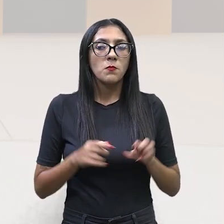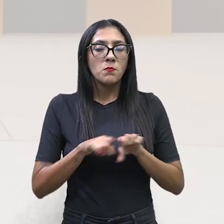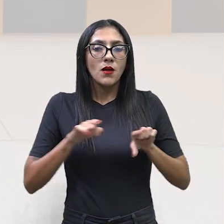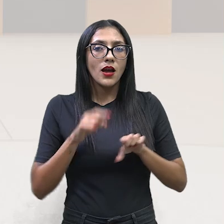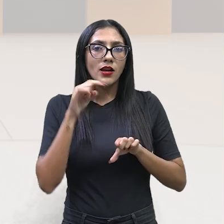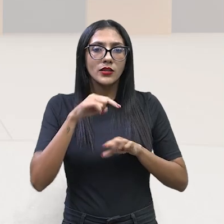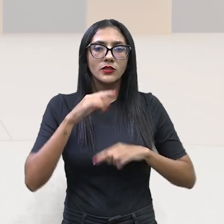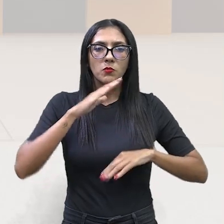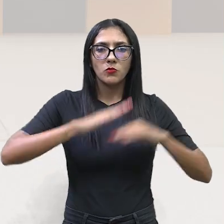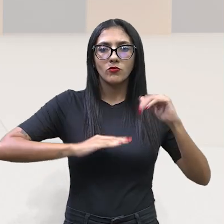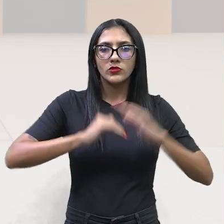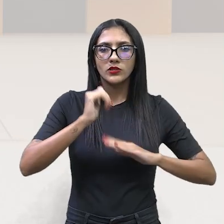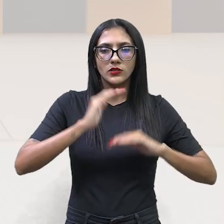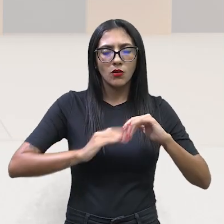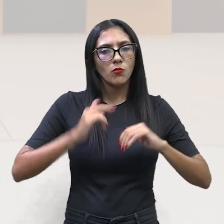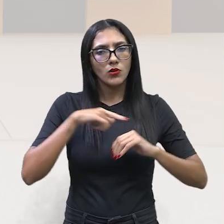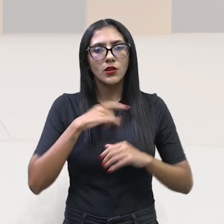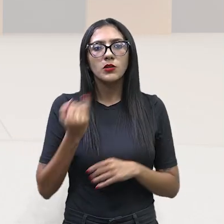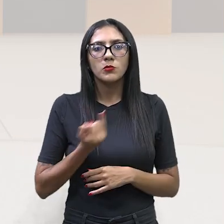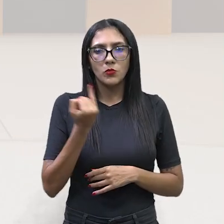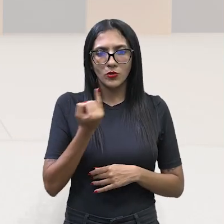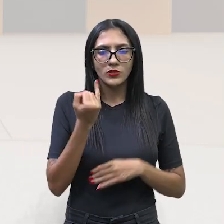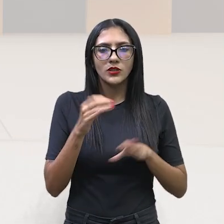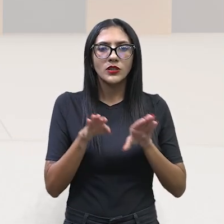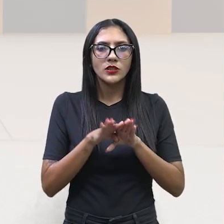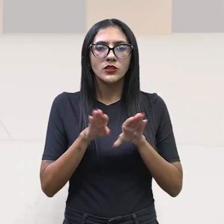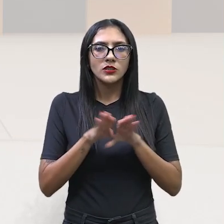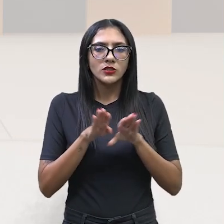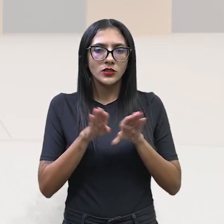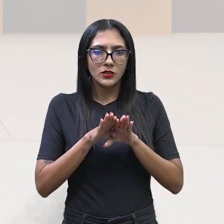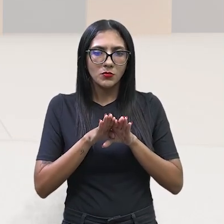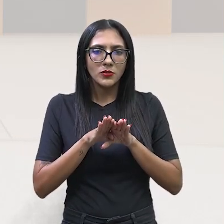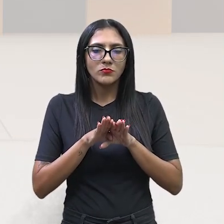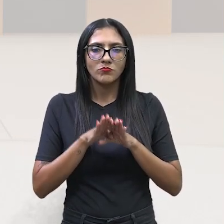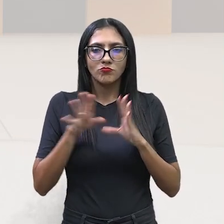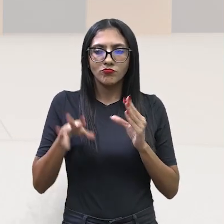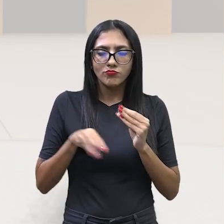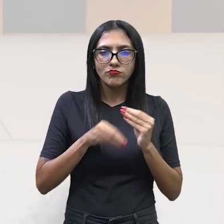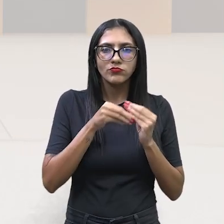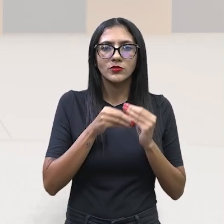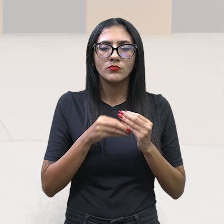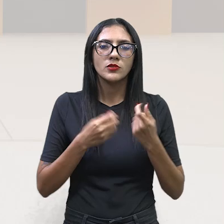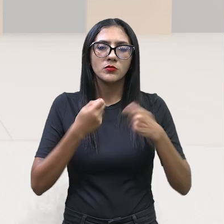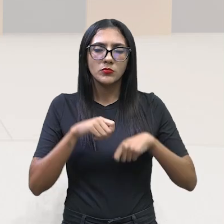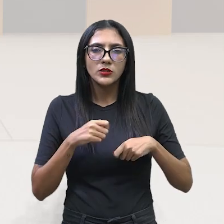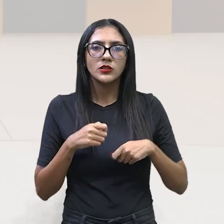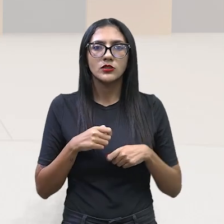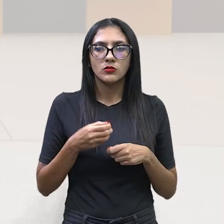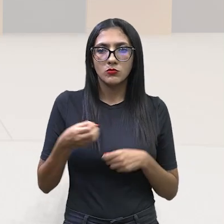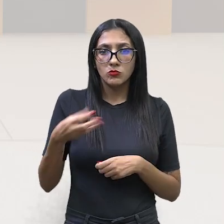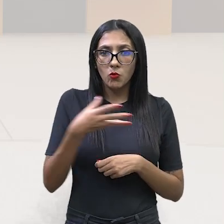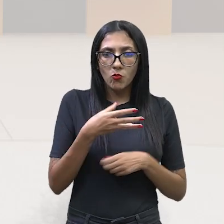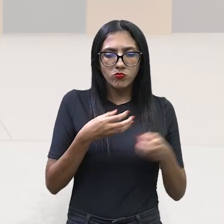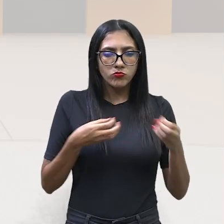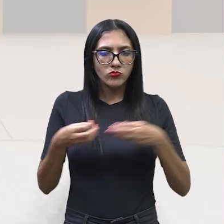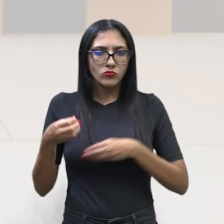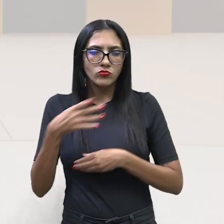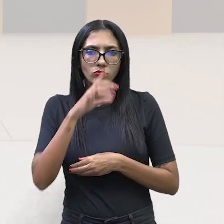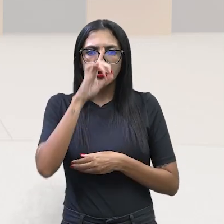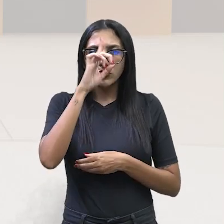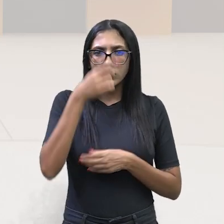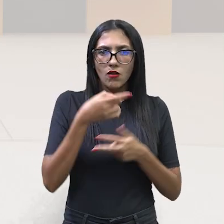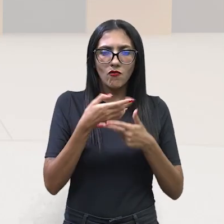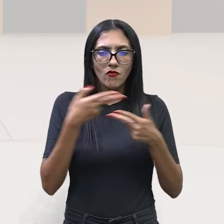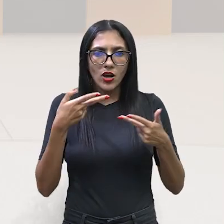região, mas também contribuem, não só atendem às necessidades atuais da região, mas